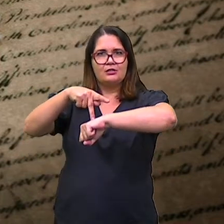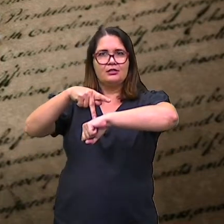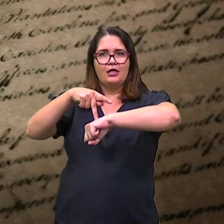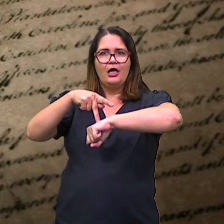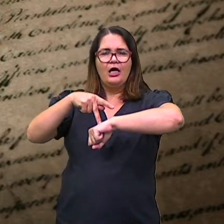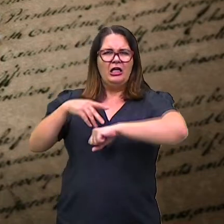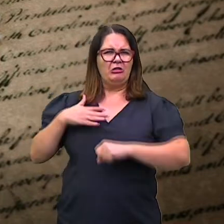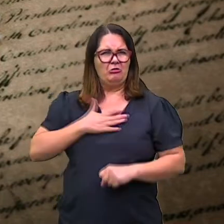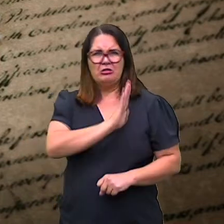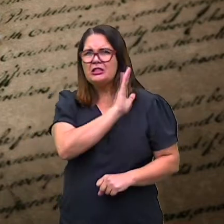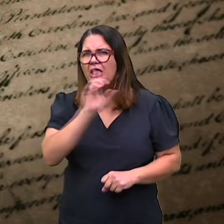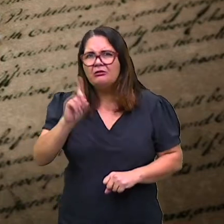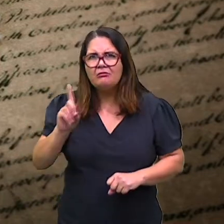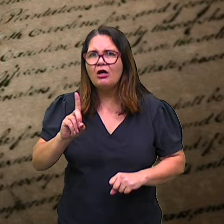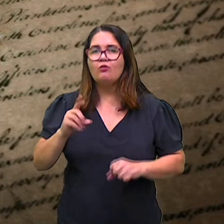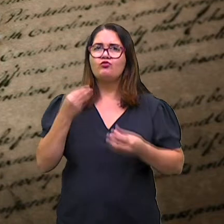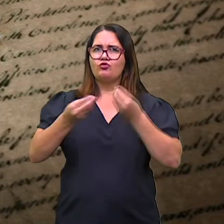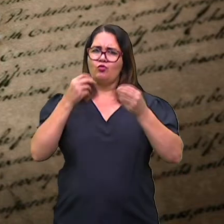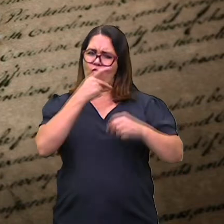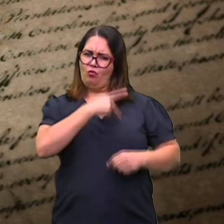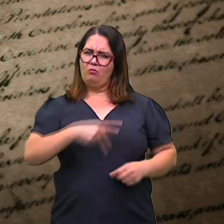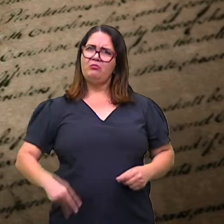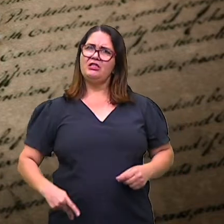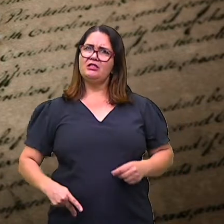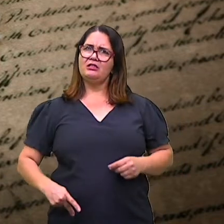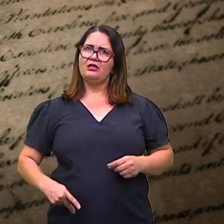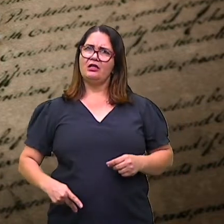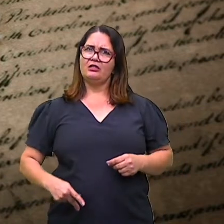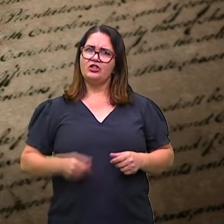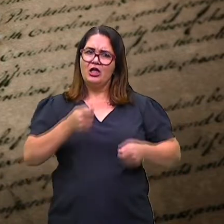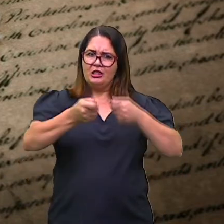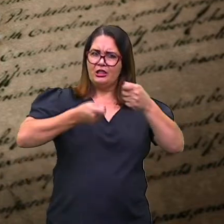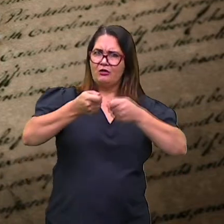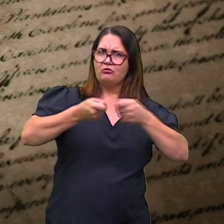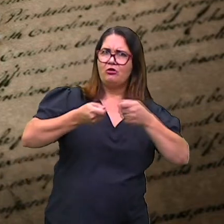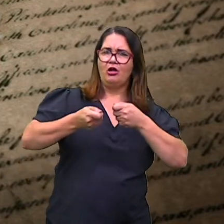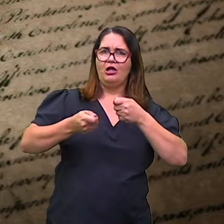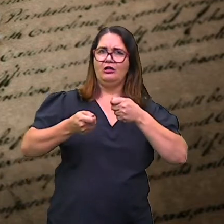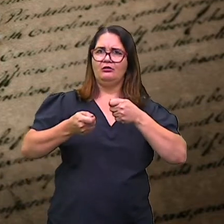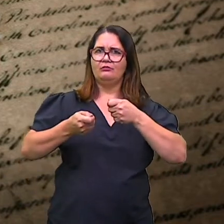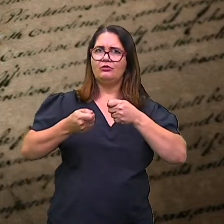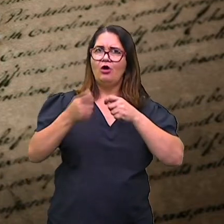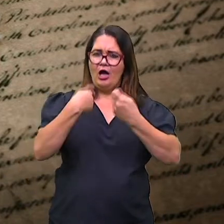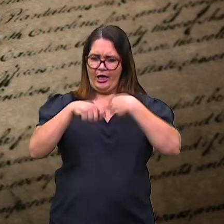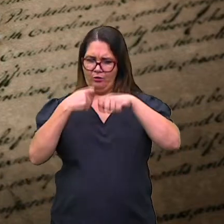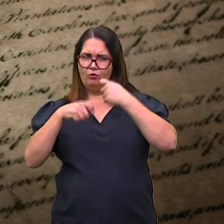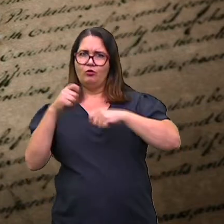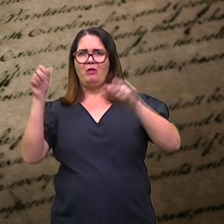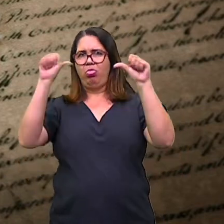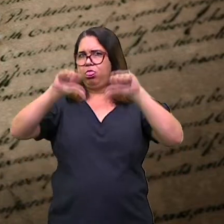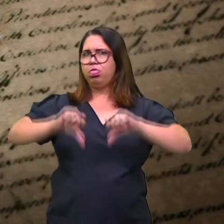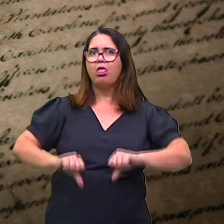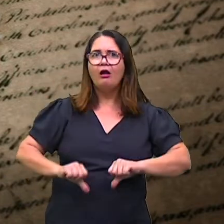uma melhoria para o país, a voz do povo é ouvida.